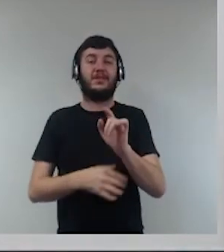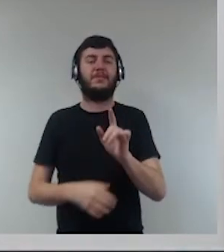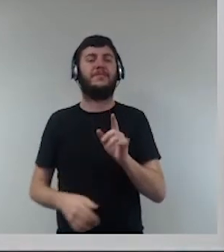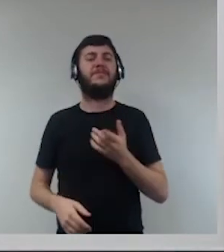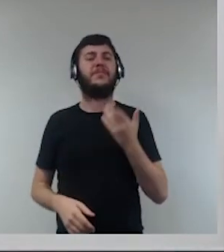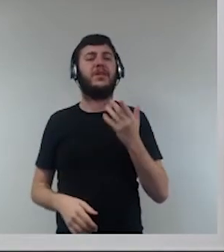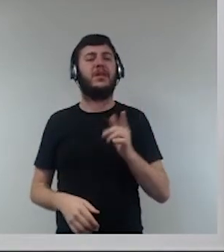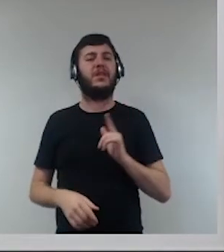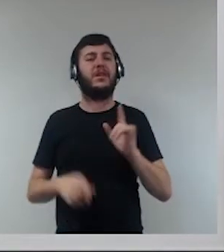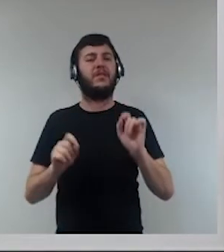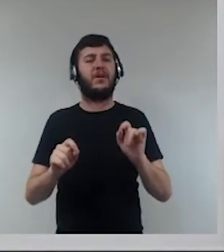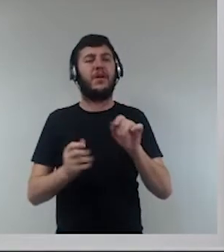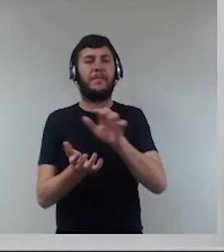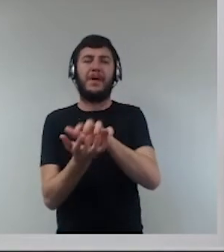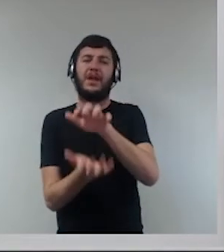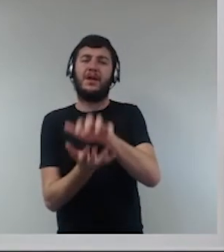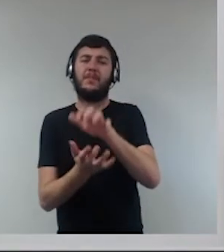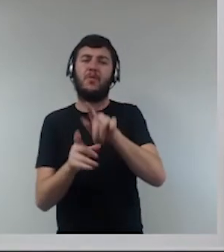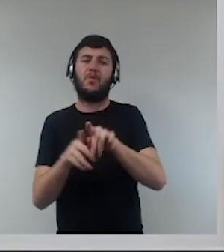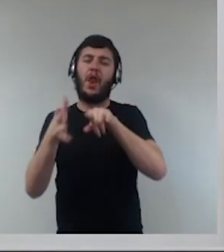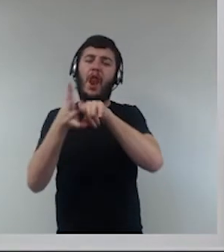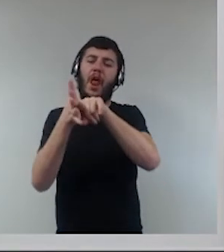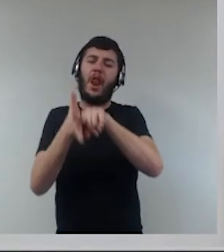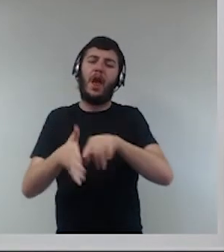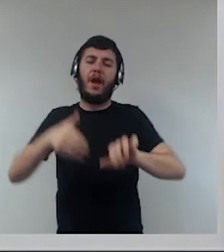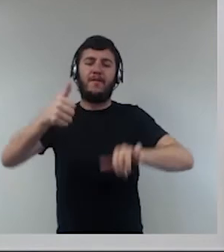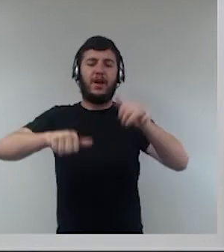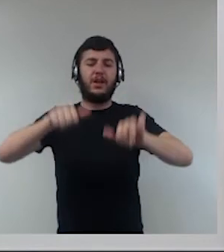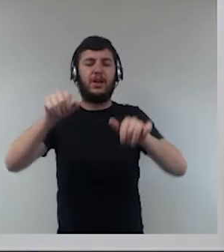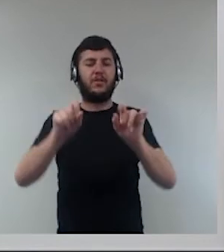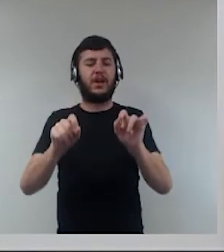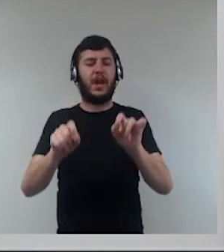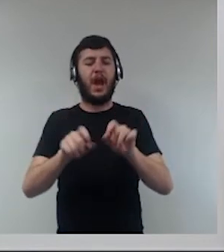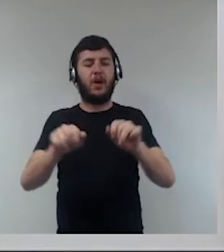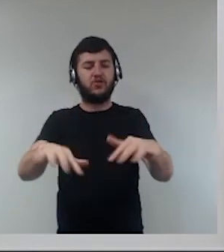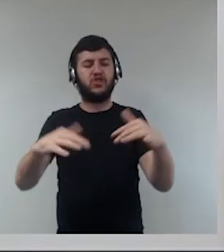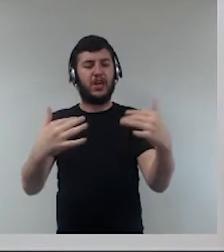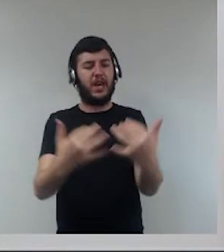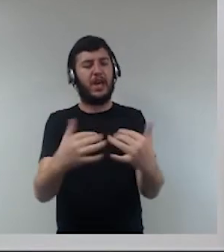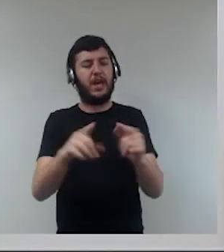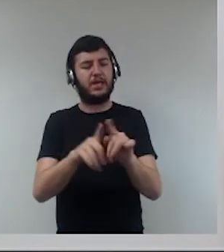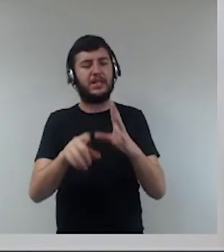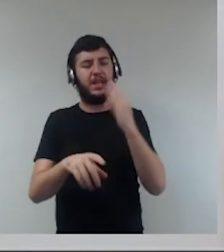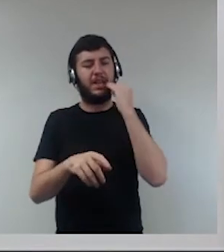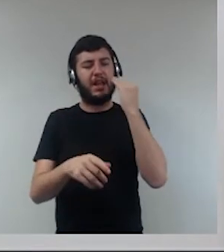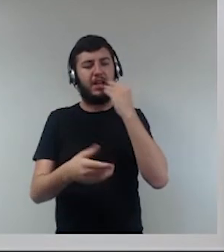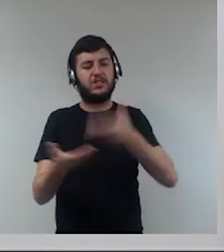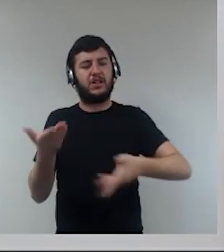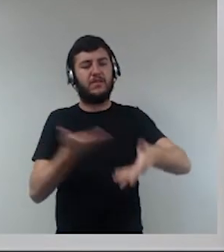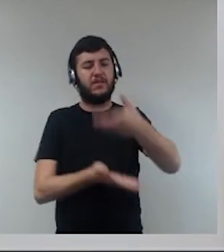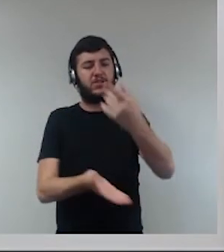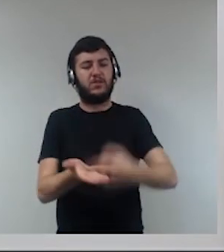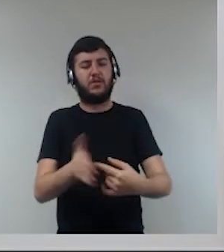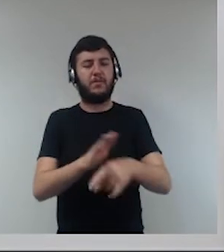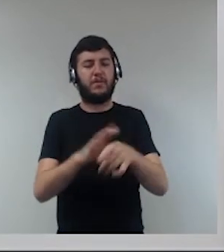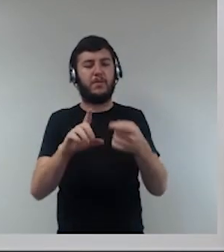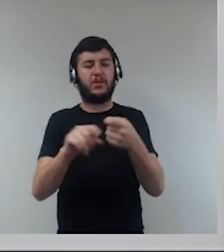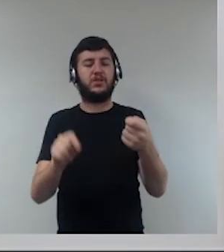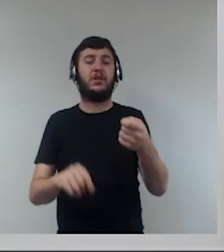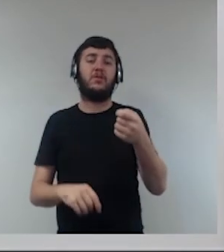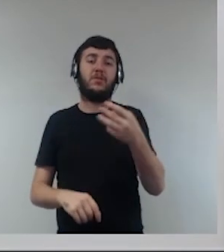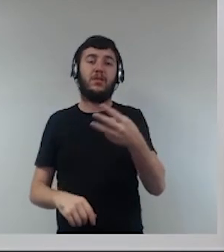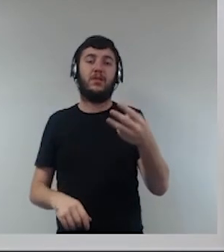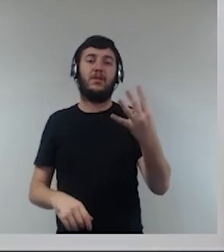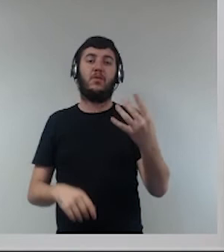levantamento, de cada 100 audiências de tentativa de conciliação, dessas do artigo 334, 8 ou 9 terminam